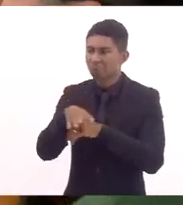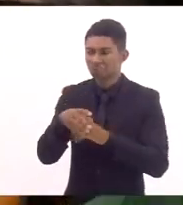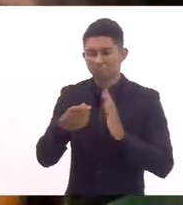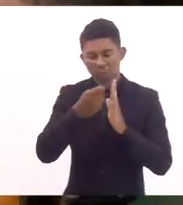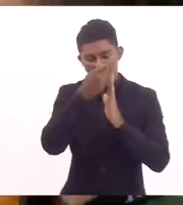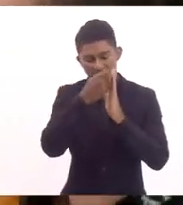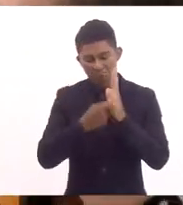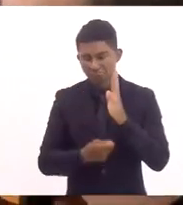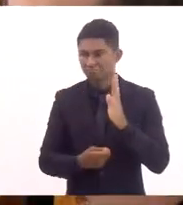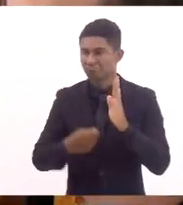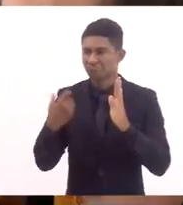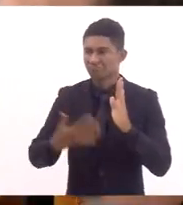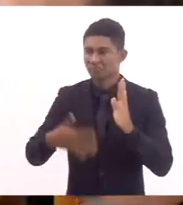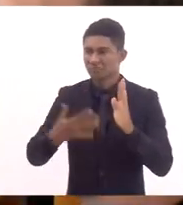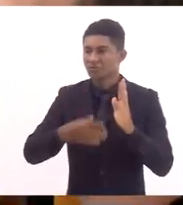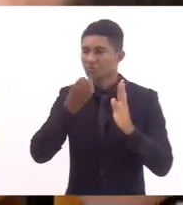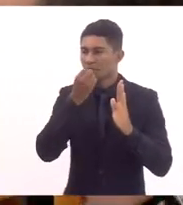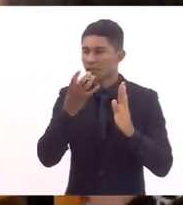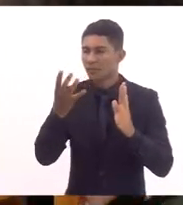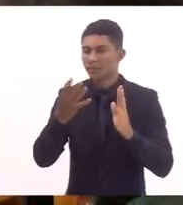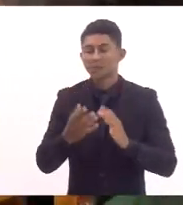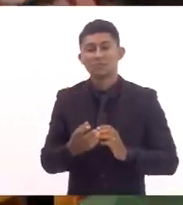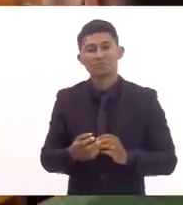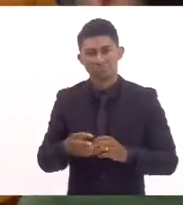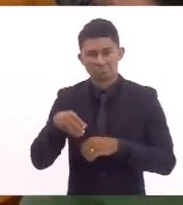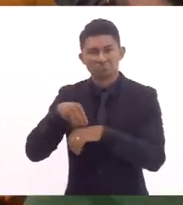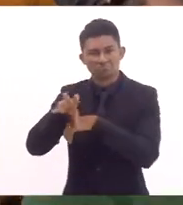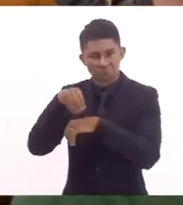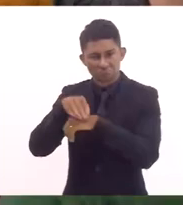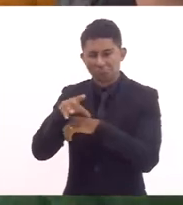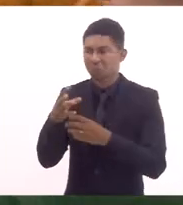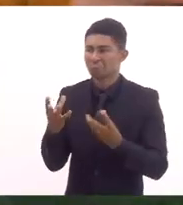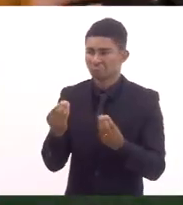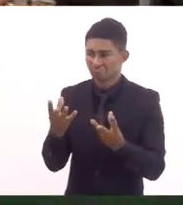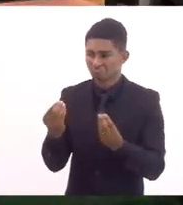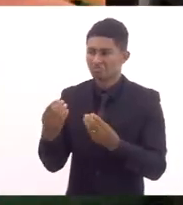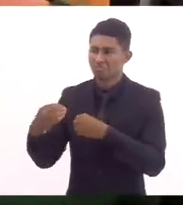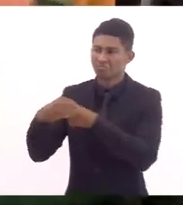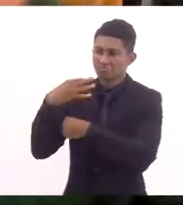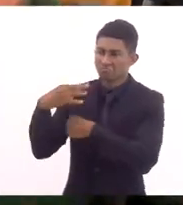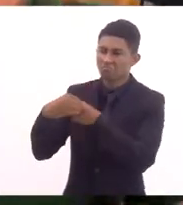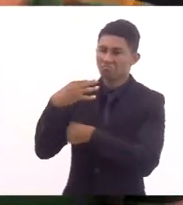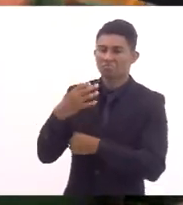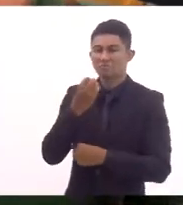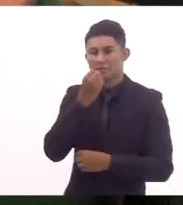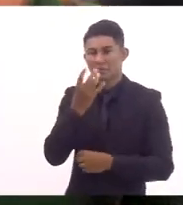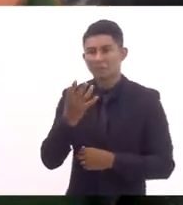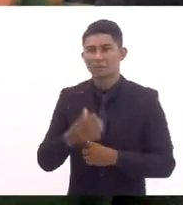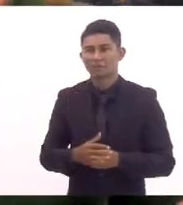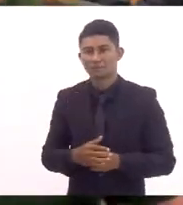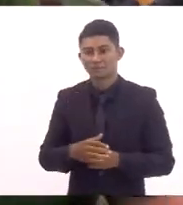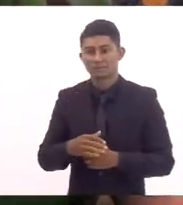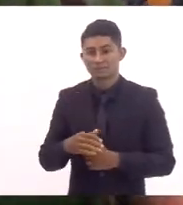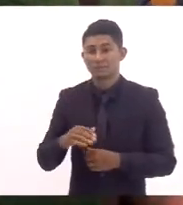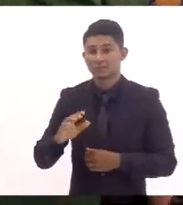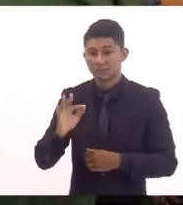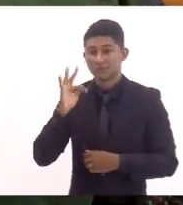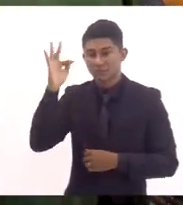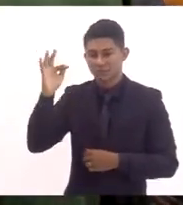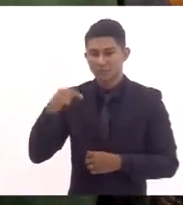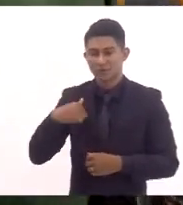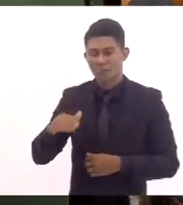nunca vi tanta sugestão em tão pouco tempo é muito objetivo da um dia quando eu crescer você